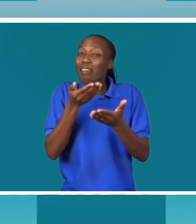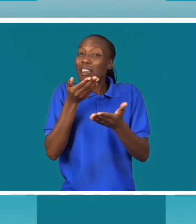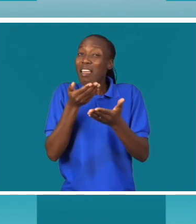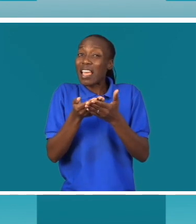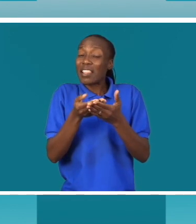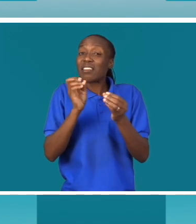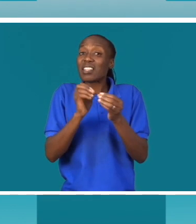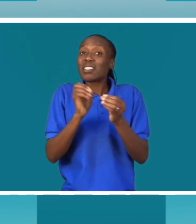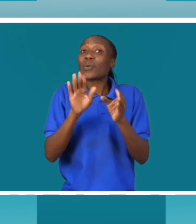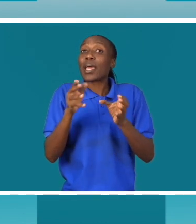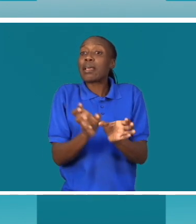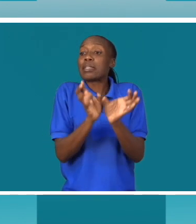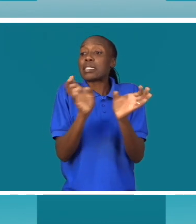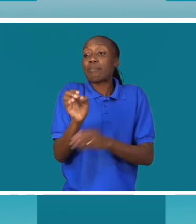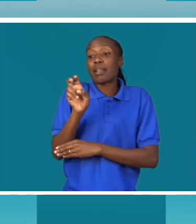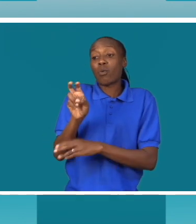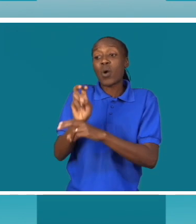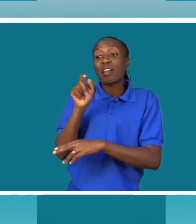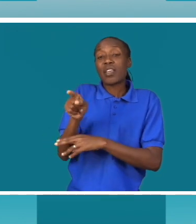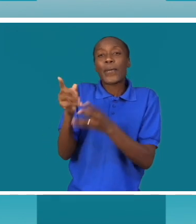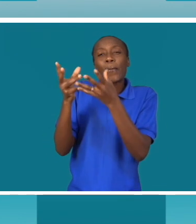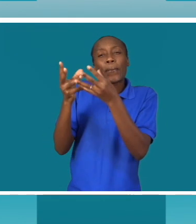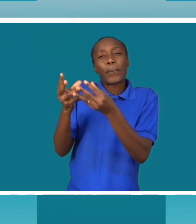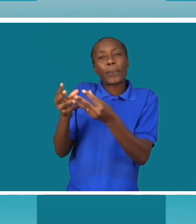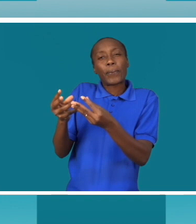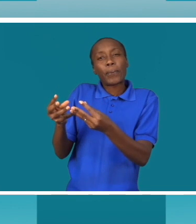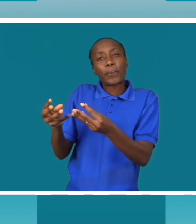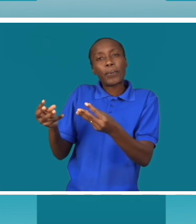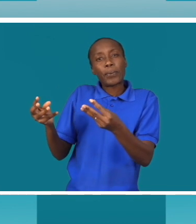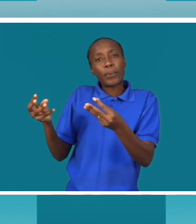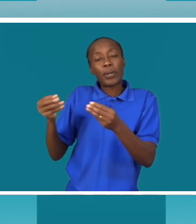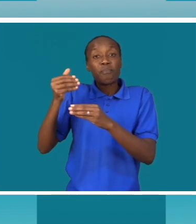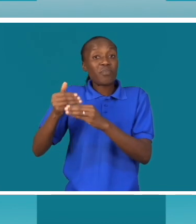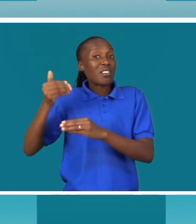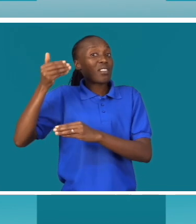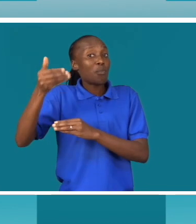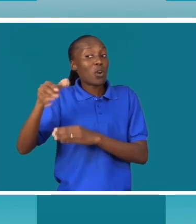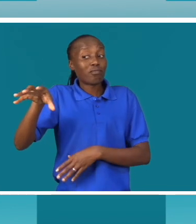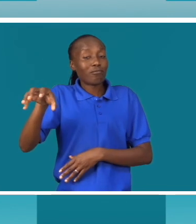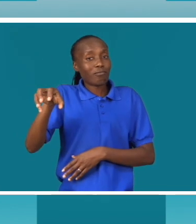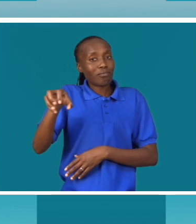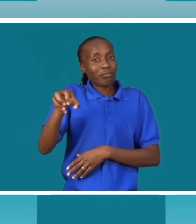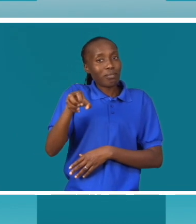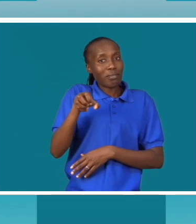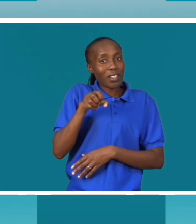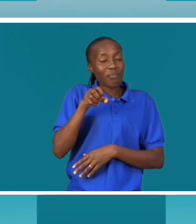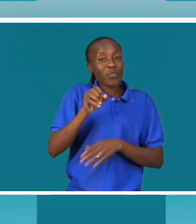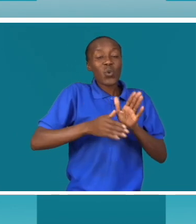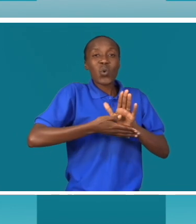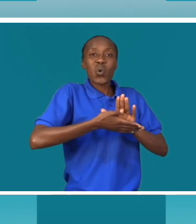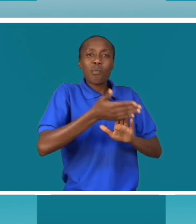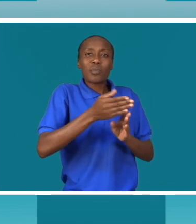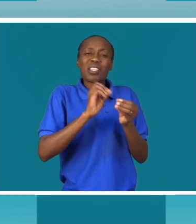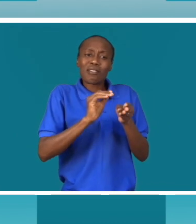ila xi hola para transformarmos esta garrafa num copo. Primeiro devemos